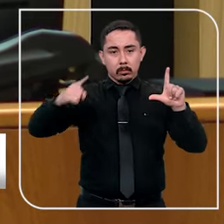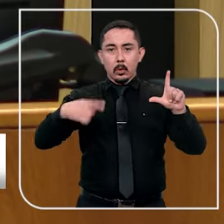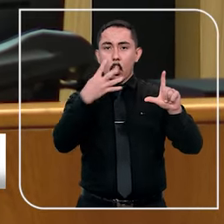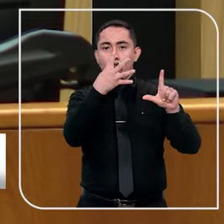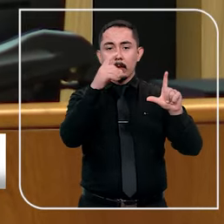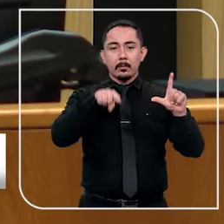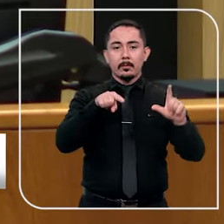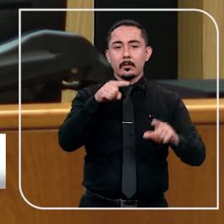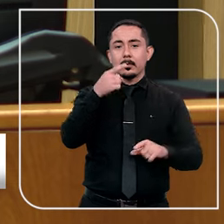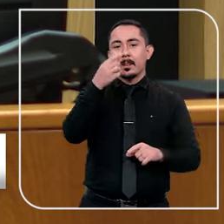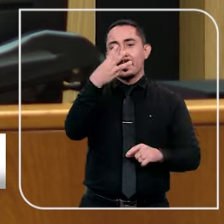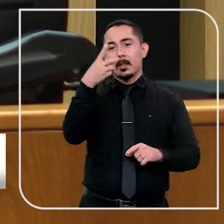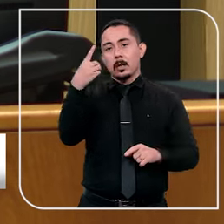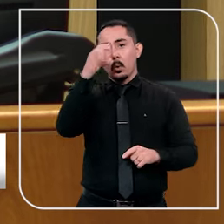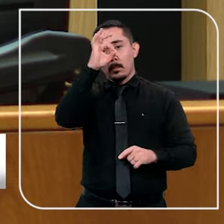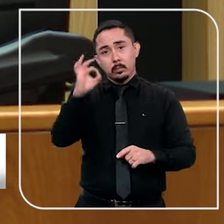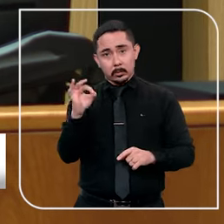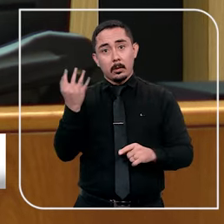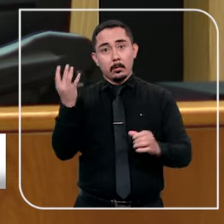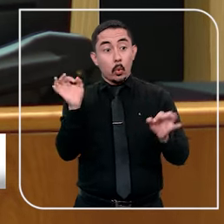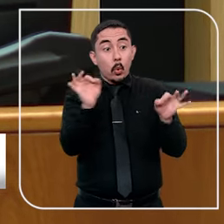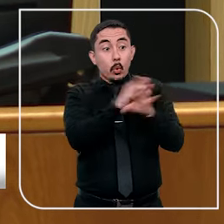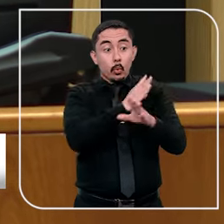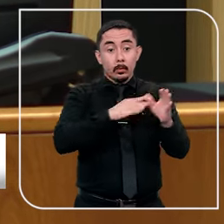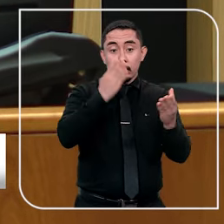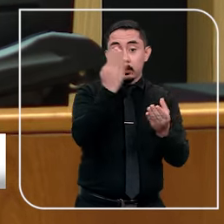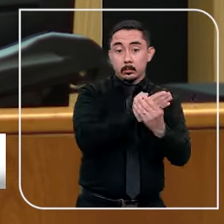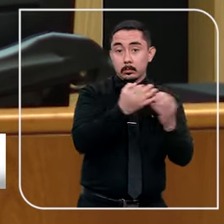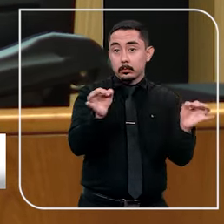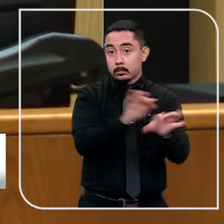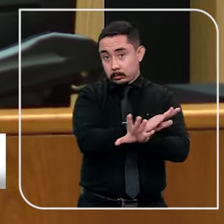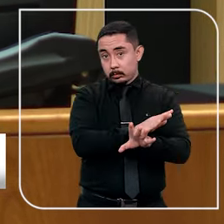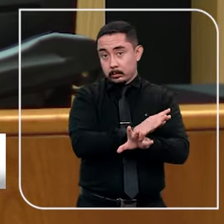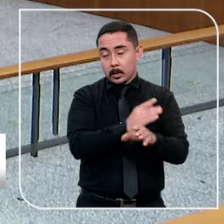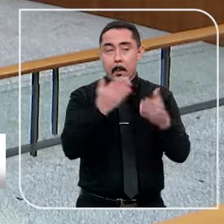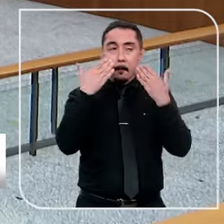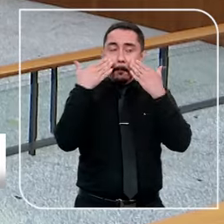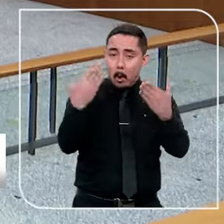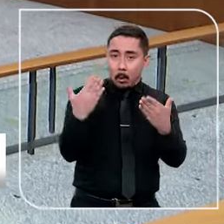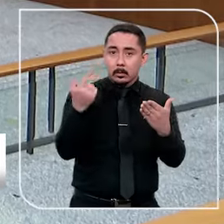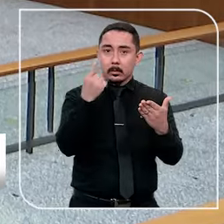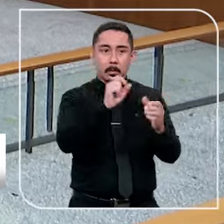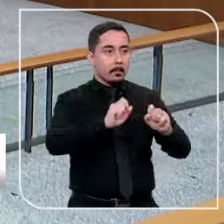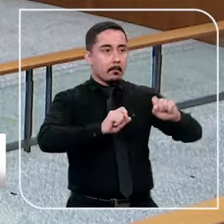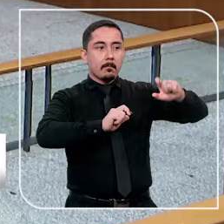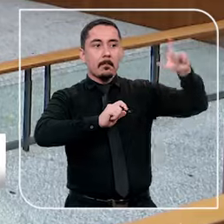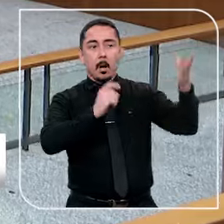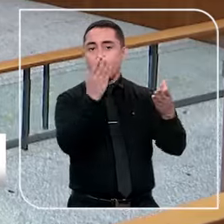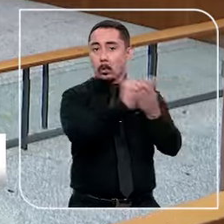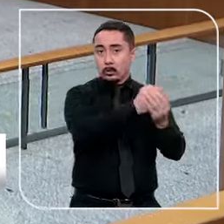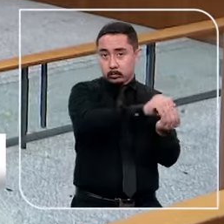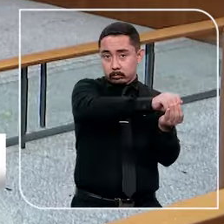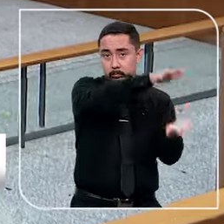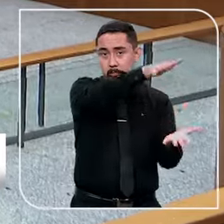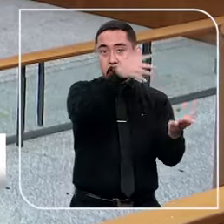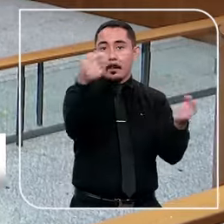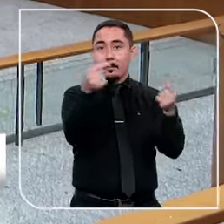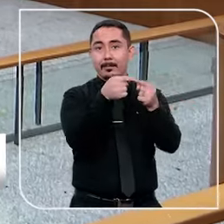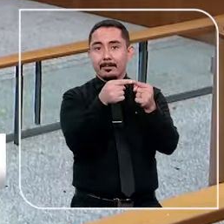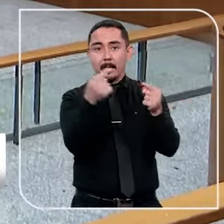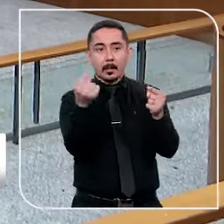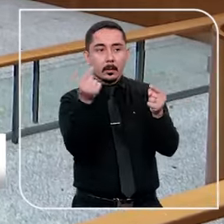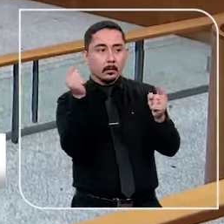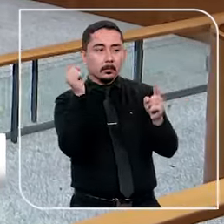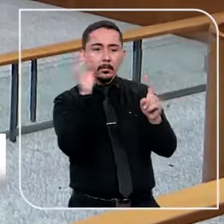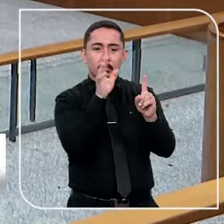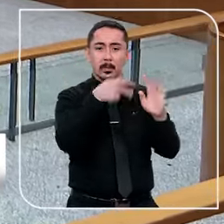liminares apenas 4,32 do total de processos conclusos indica que a maioria dos processos protocolados não